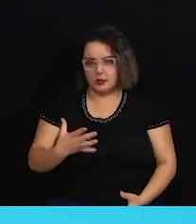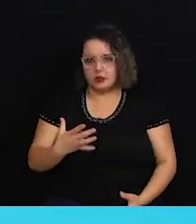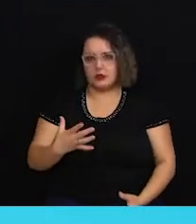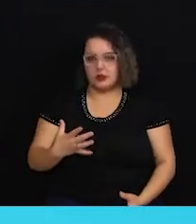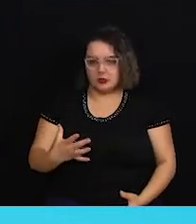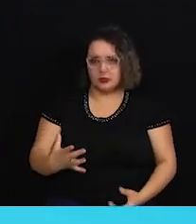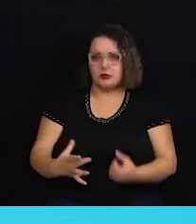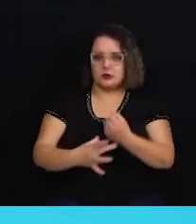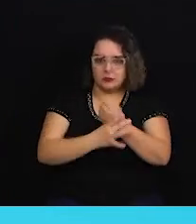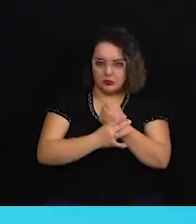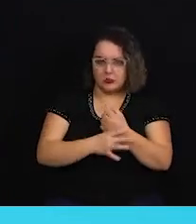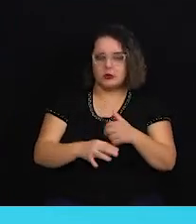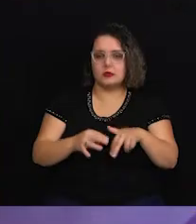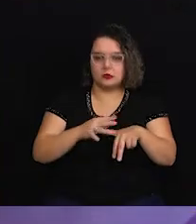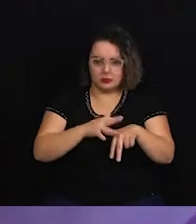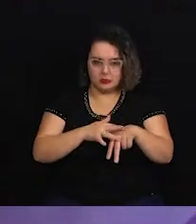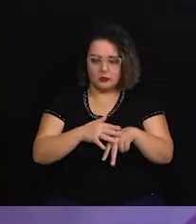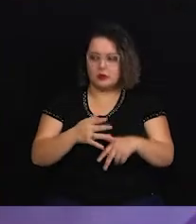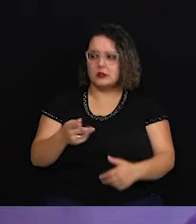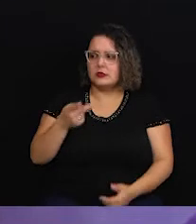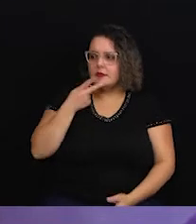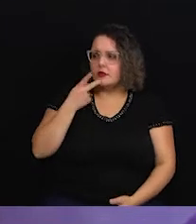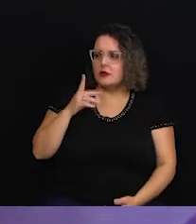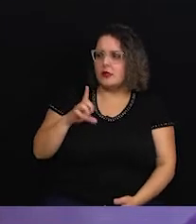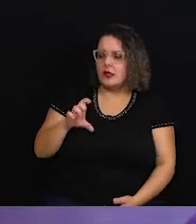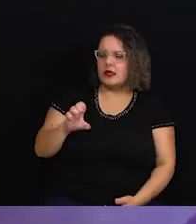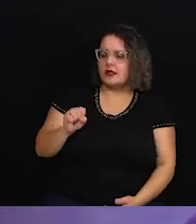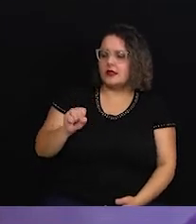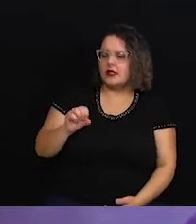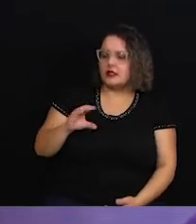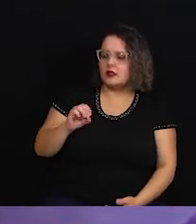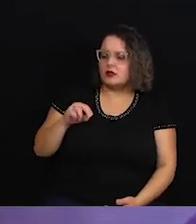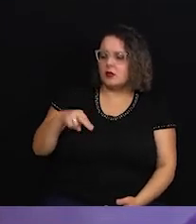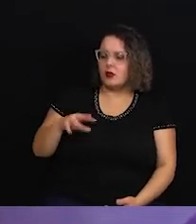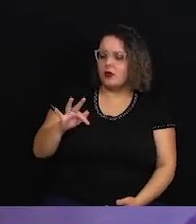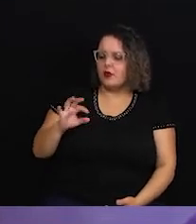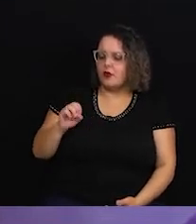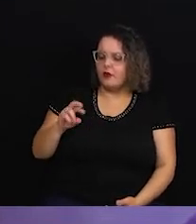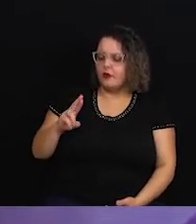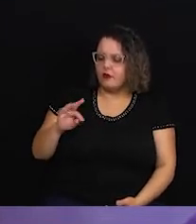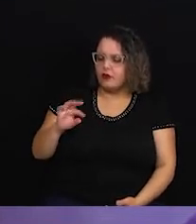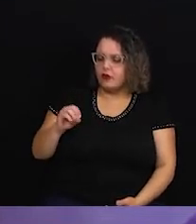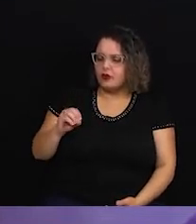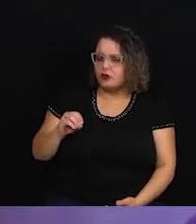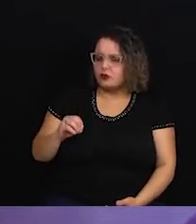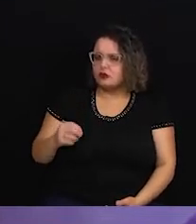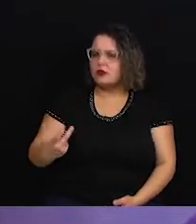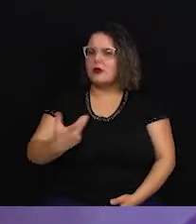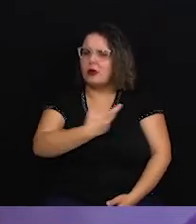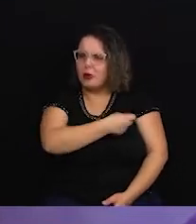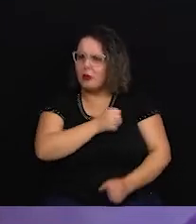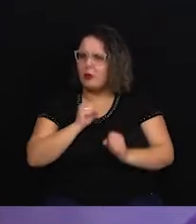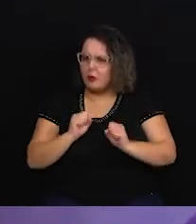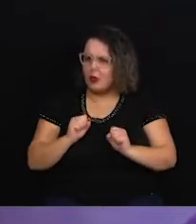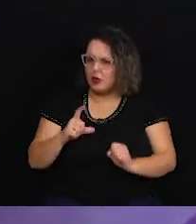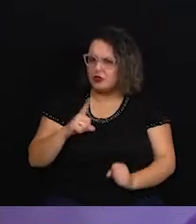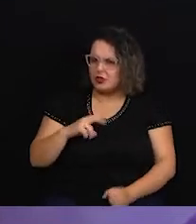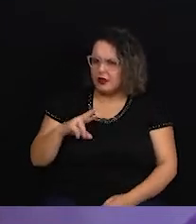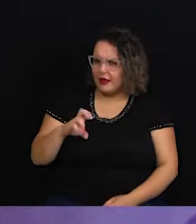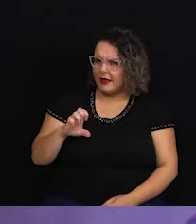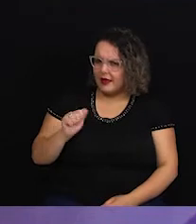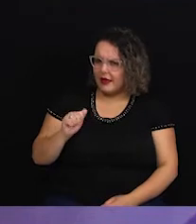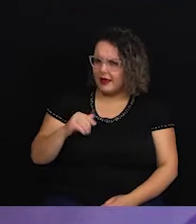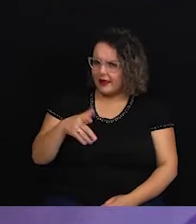e para a segurança do paciente também. Você falou aí desconforto, determinado tipo de anestesia aí pode dar